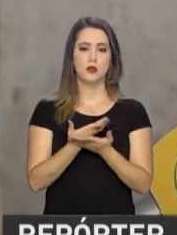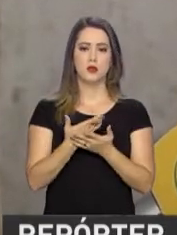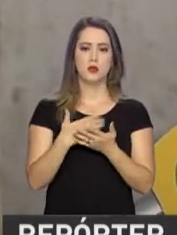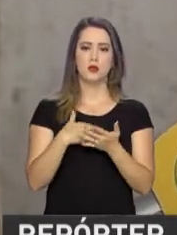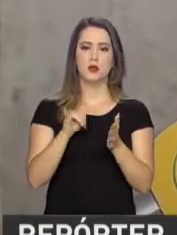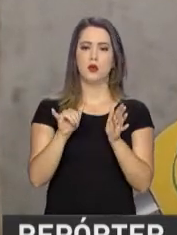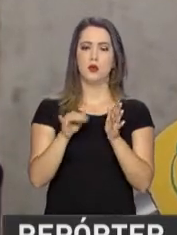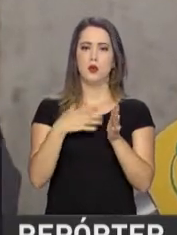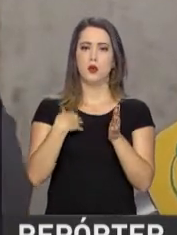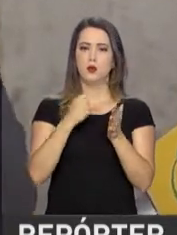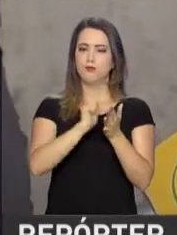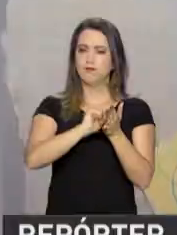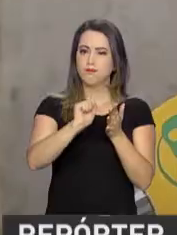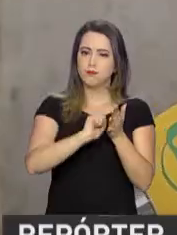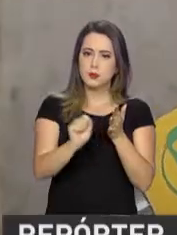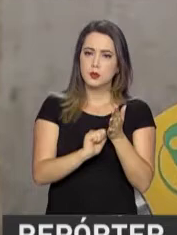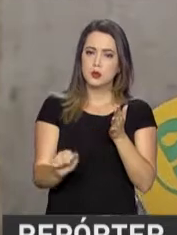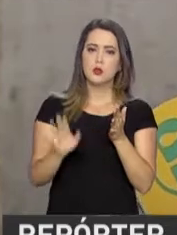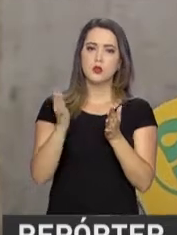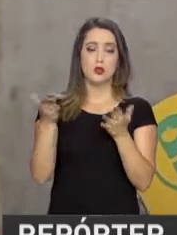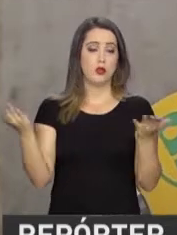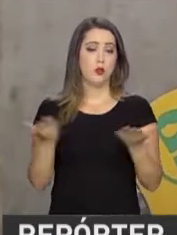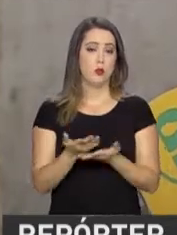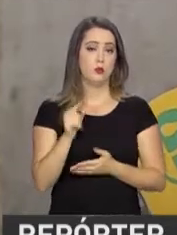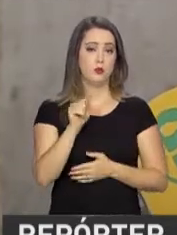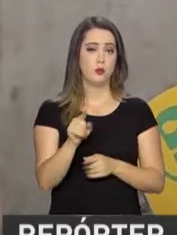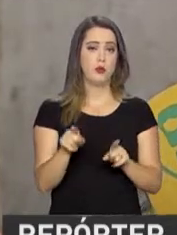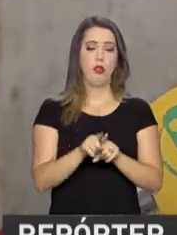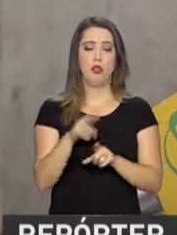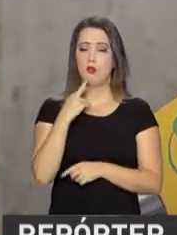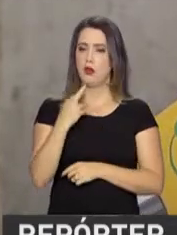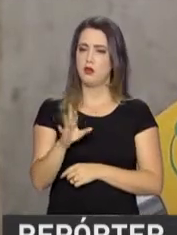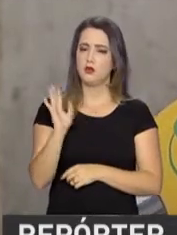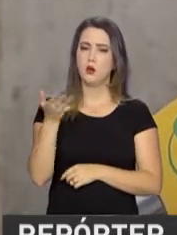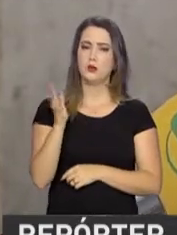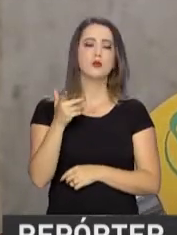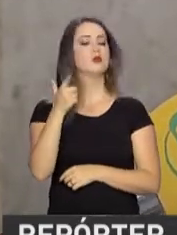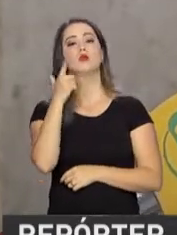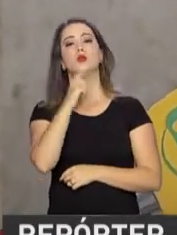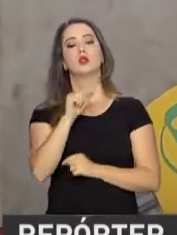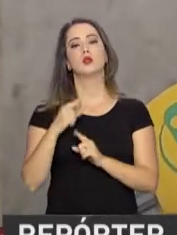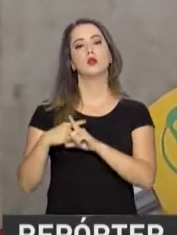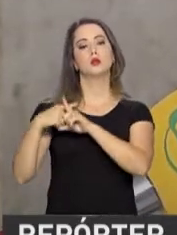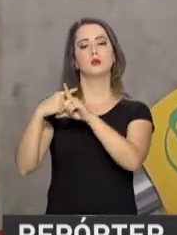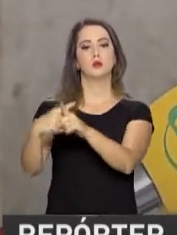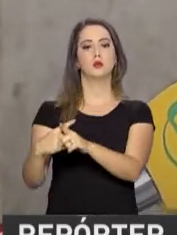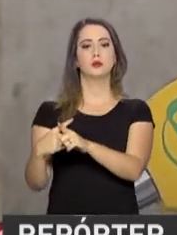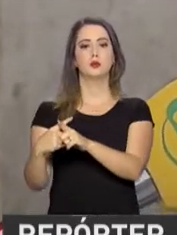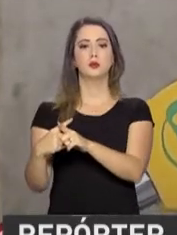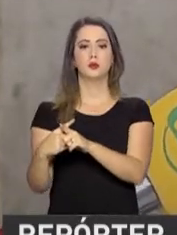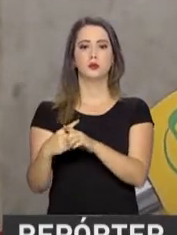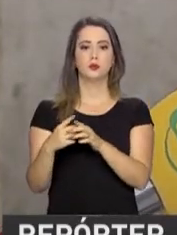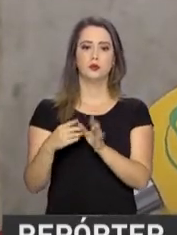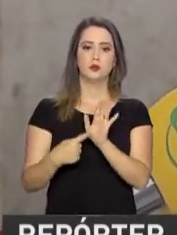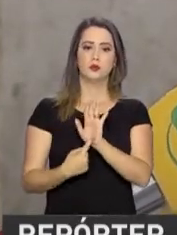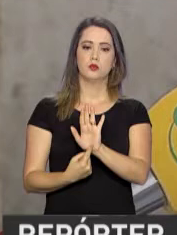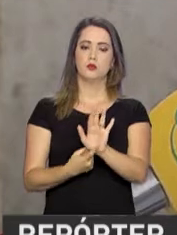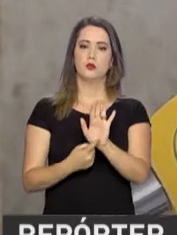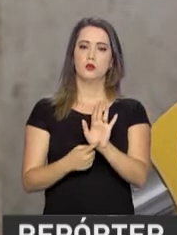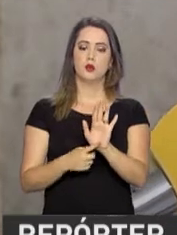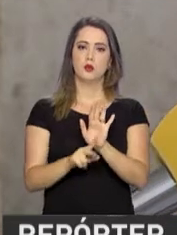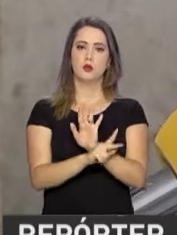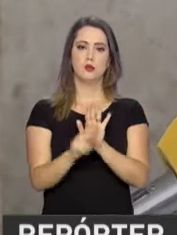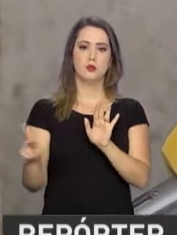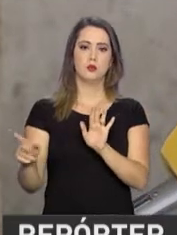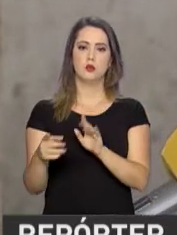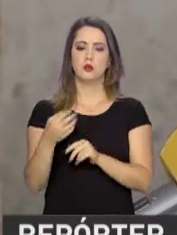edição foi feita só agora e trazer também alguns resultados positivos nos mostraram o presidente alguns